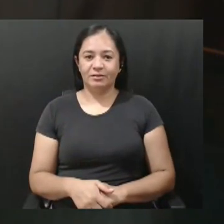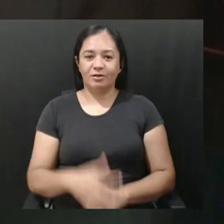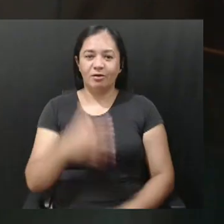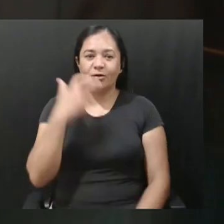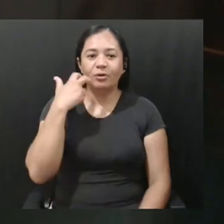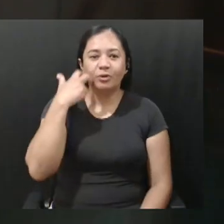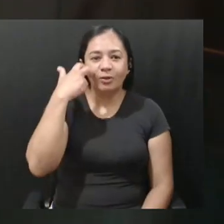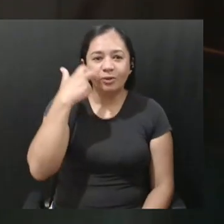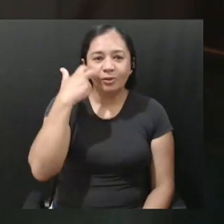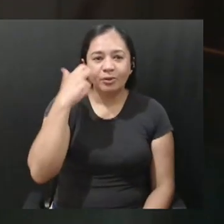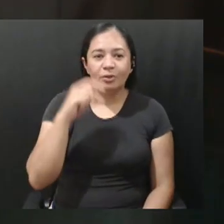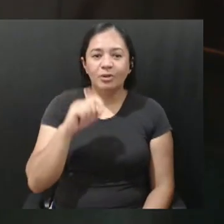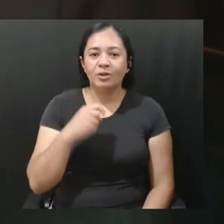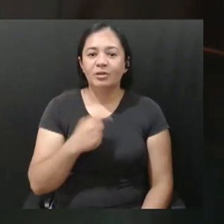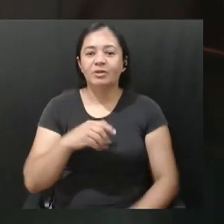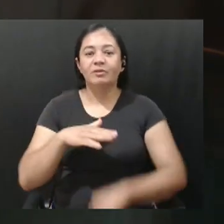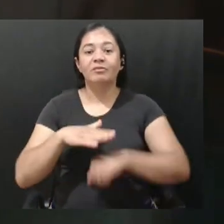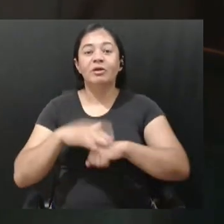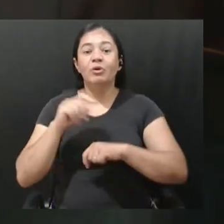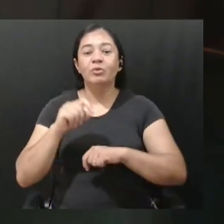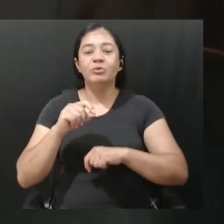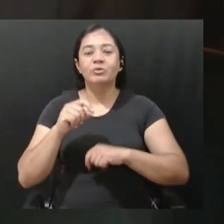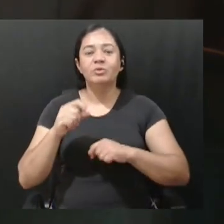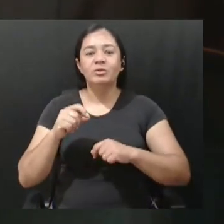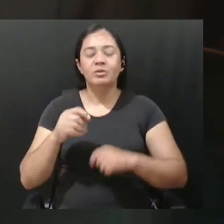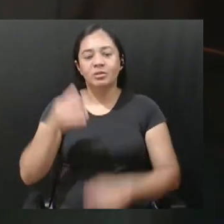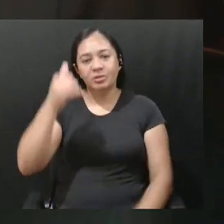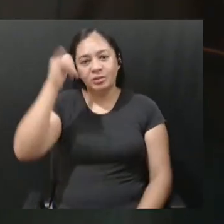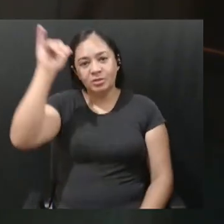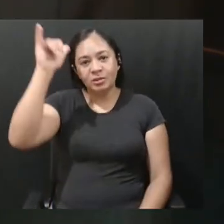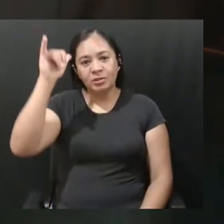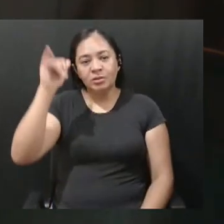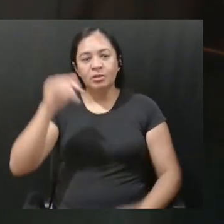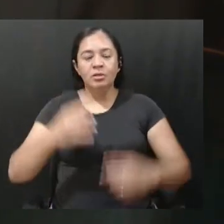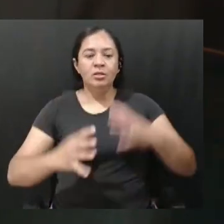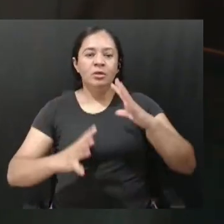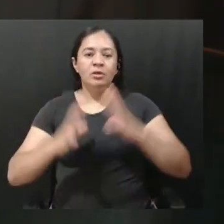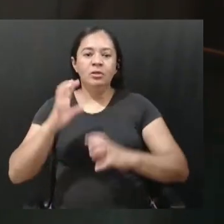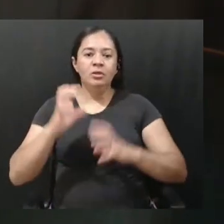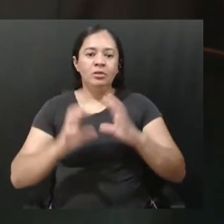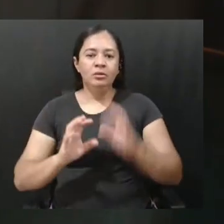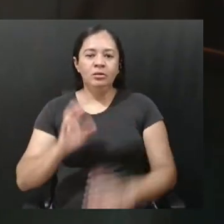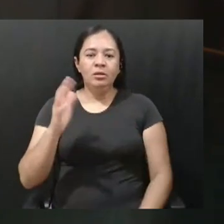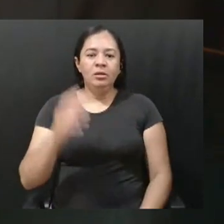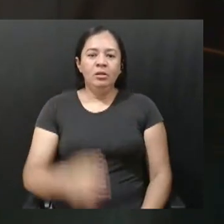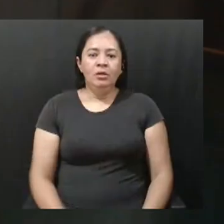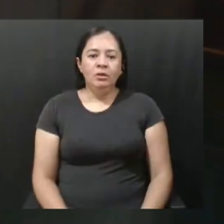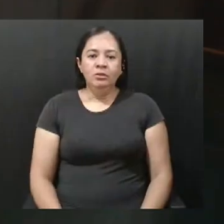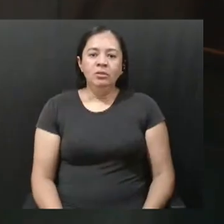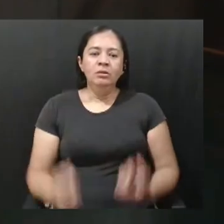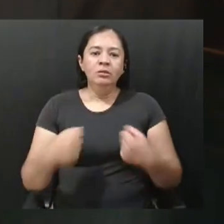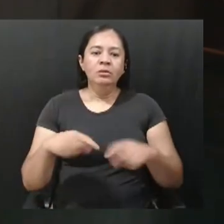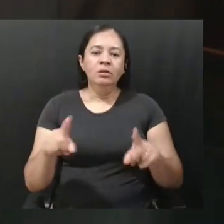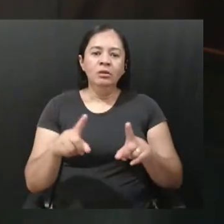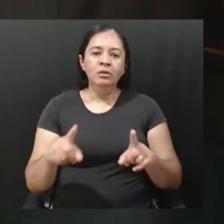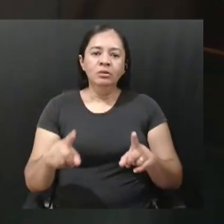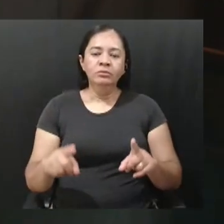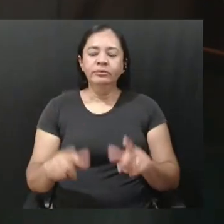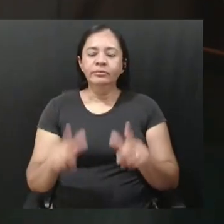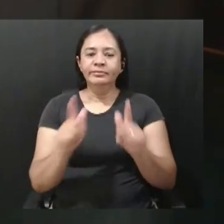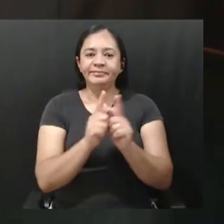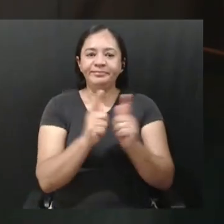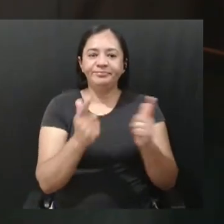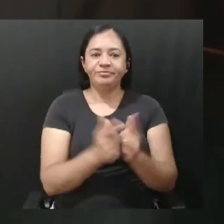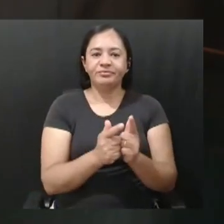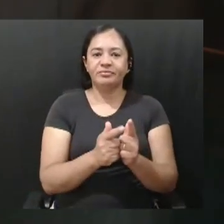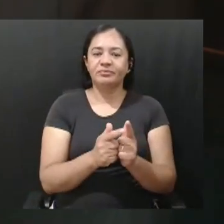para não alimentar essas discussões que podem surgir desnecessárias, né? Aquela galera do deixa disso, qual que é a importância?